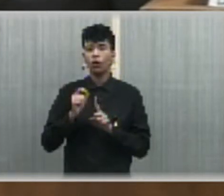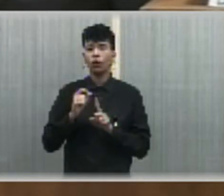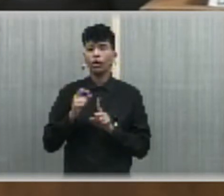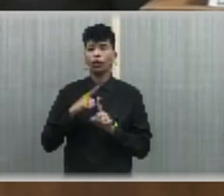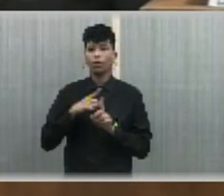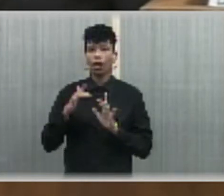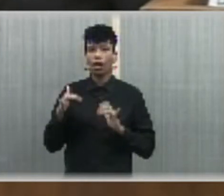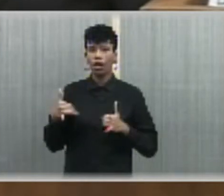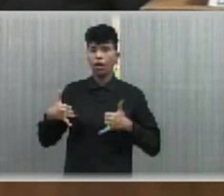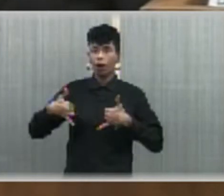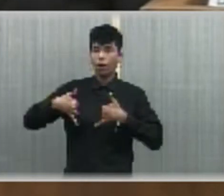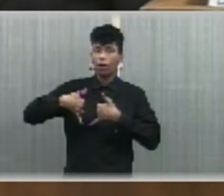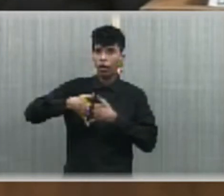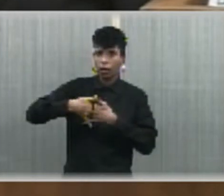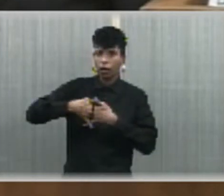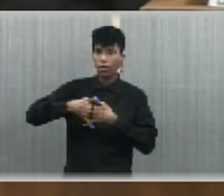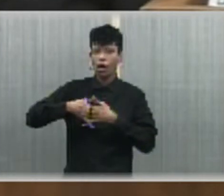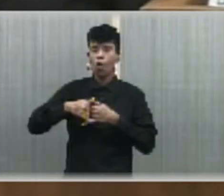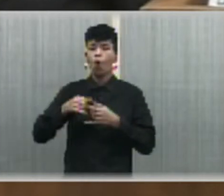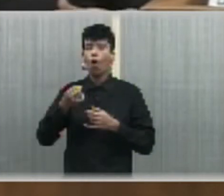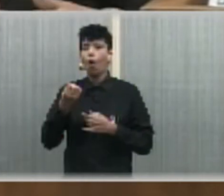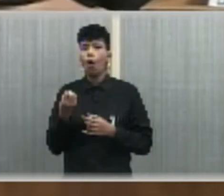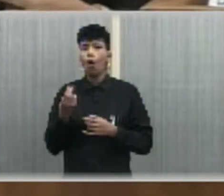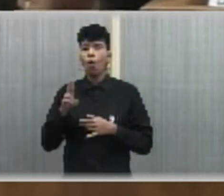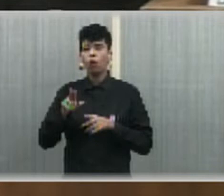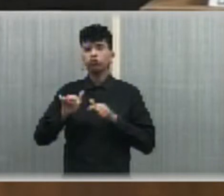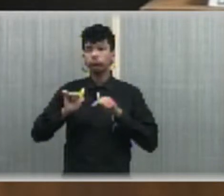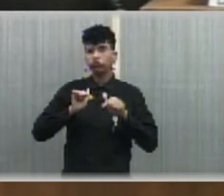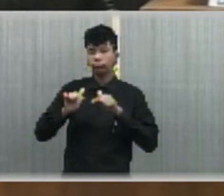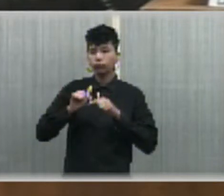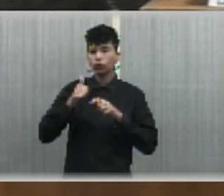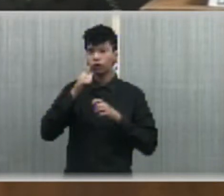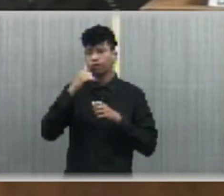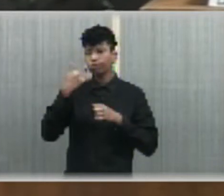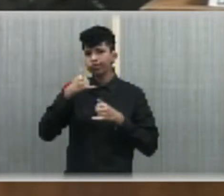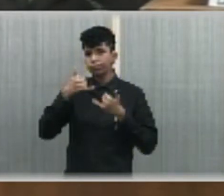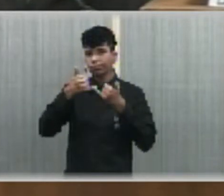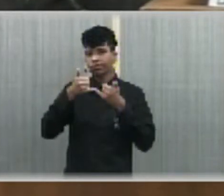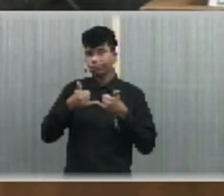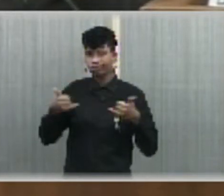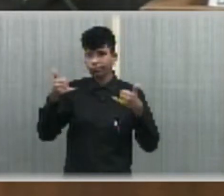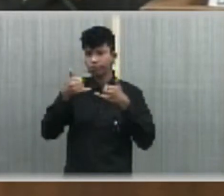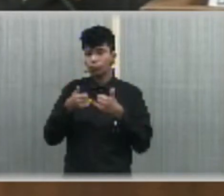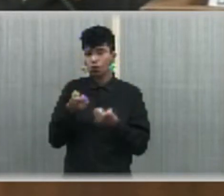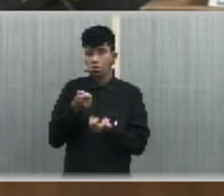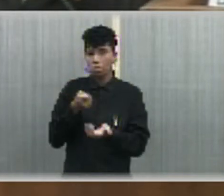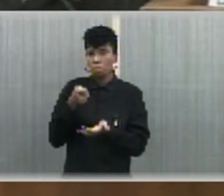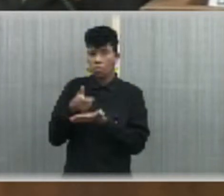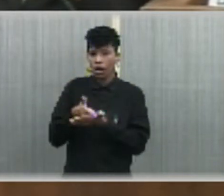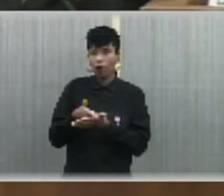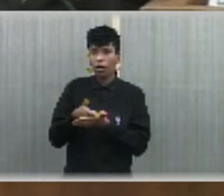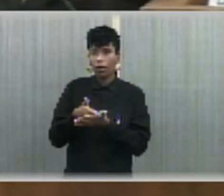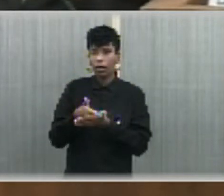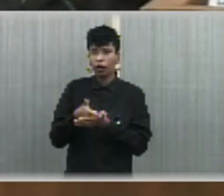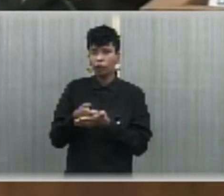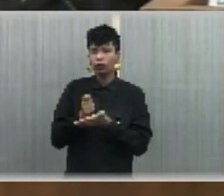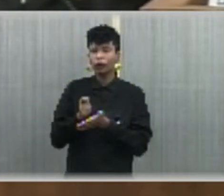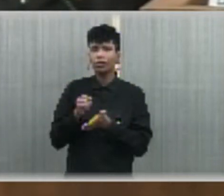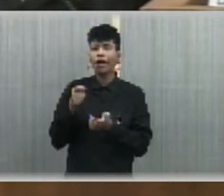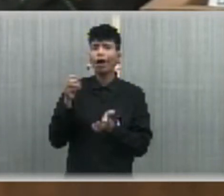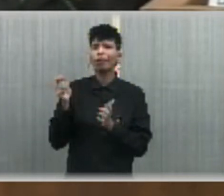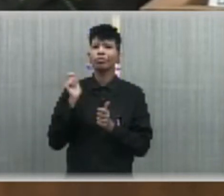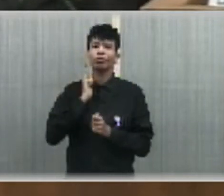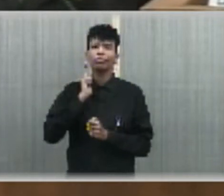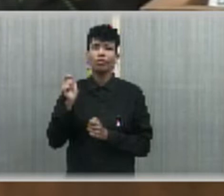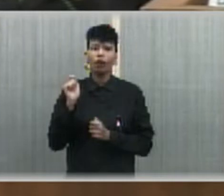ligação ou alteração da titularidade do serviço de energia elétrica ao pagamento de débito pendente em